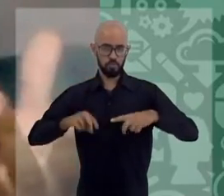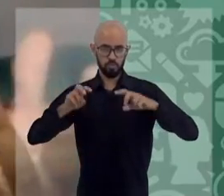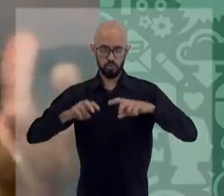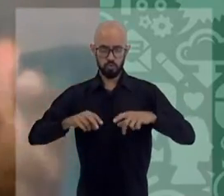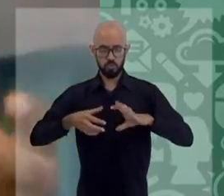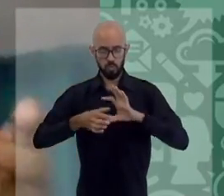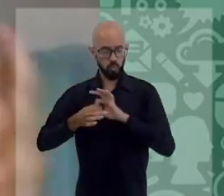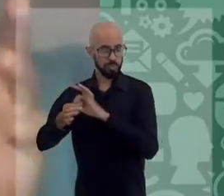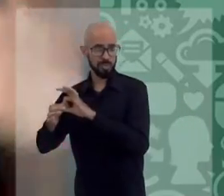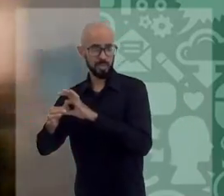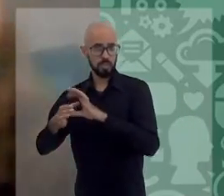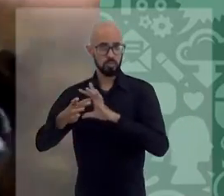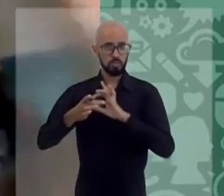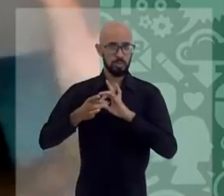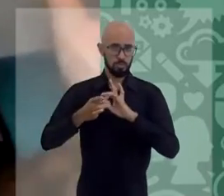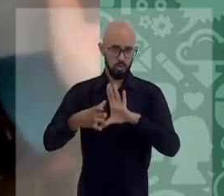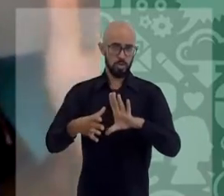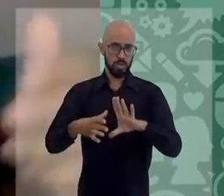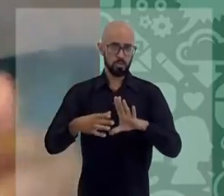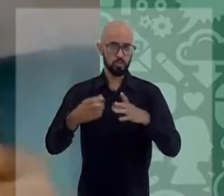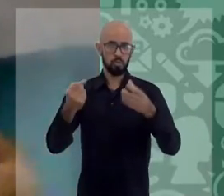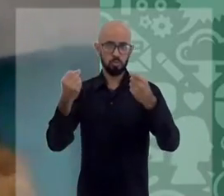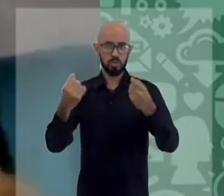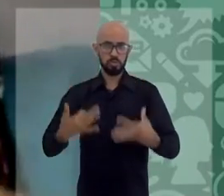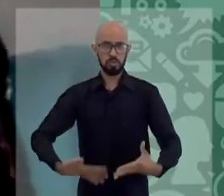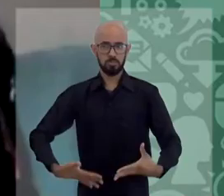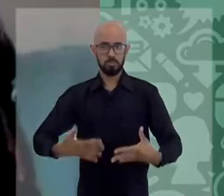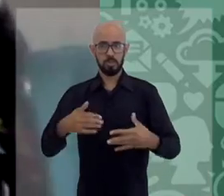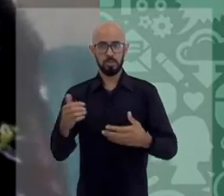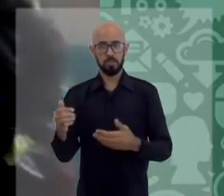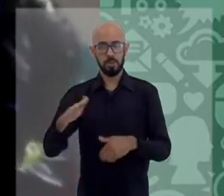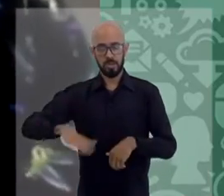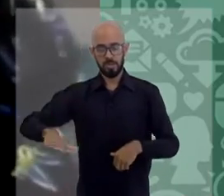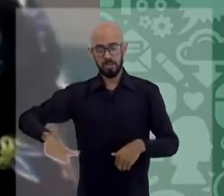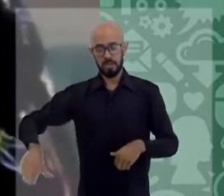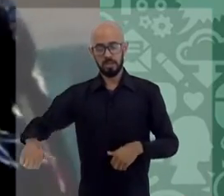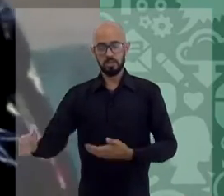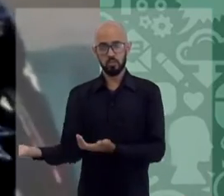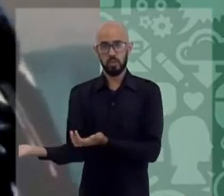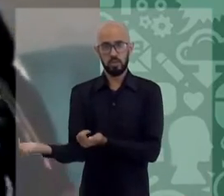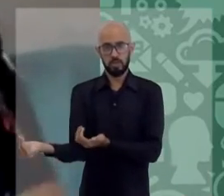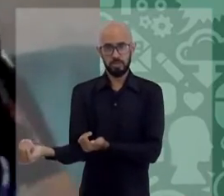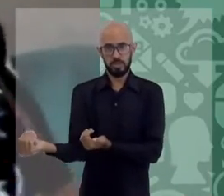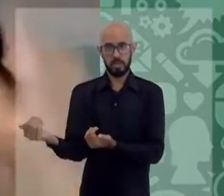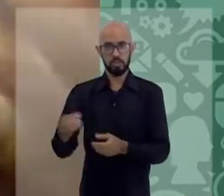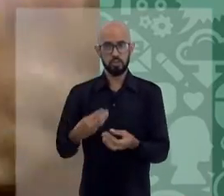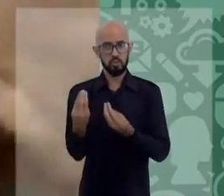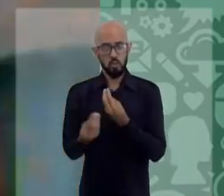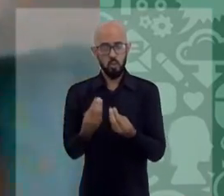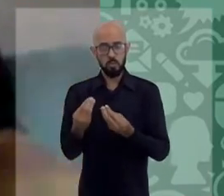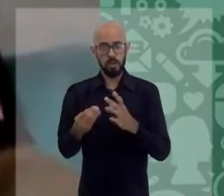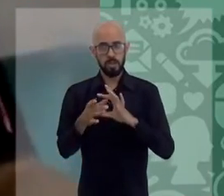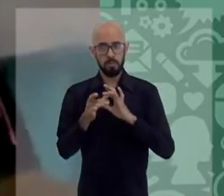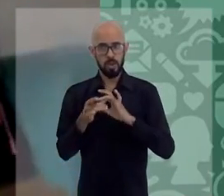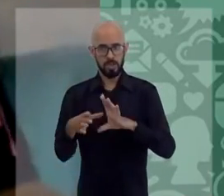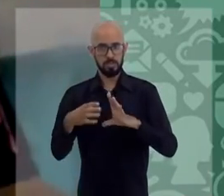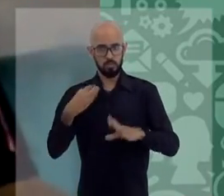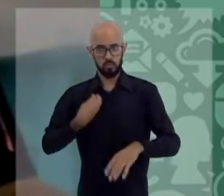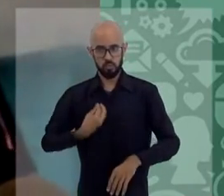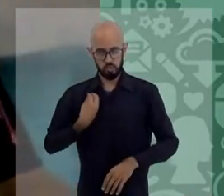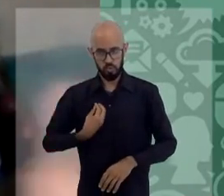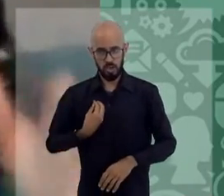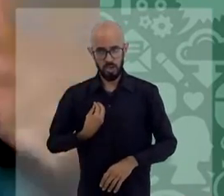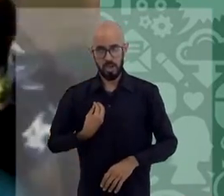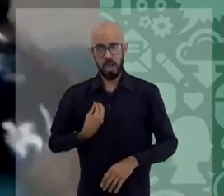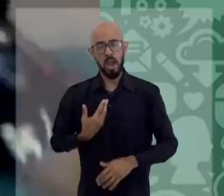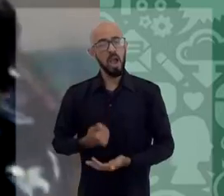que é democrática, né? Eu acho que é isso. Quando a gente explica para uma criança, para um adolescente, o que é como a democracia funciona de